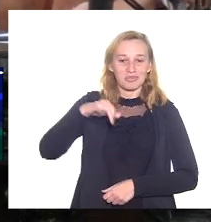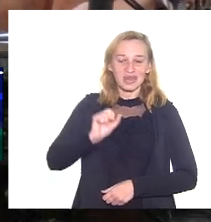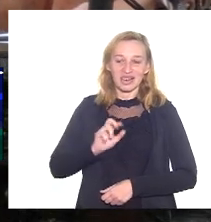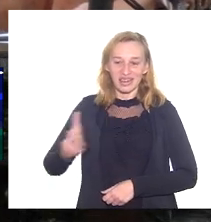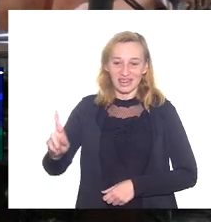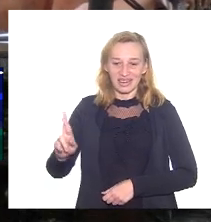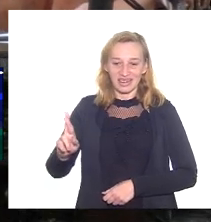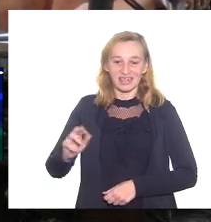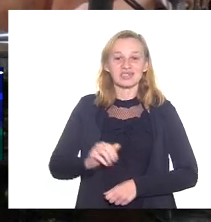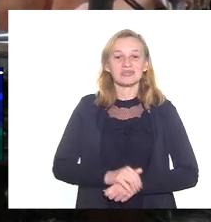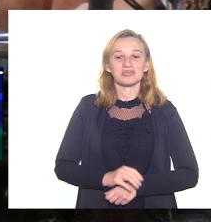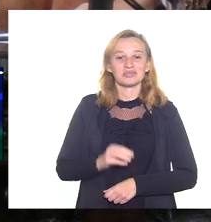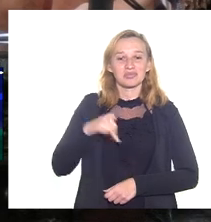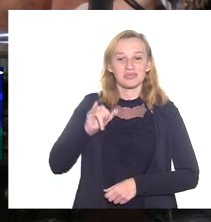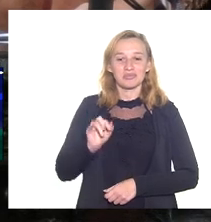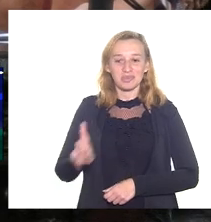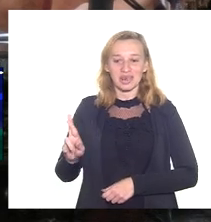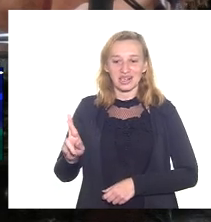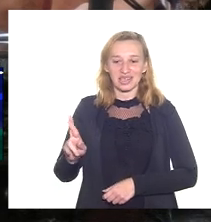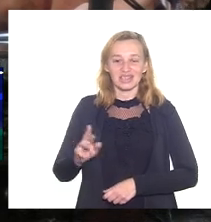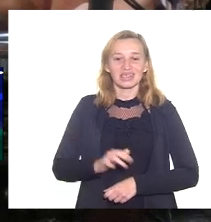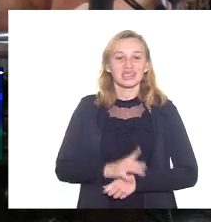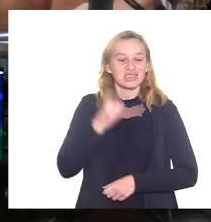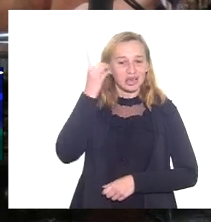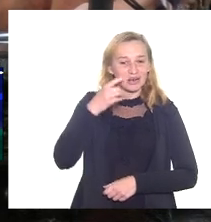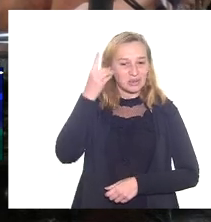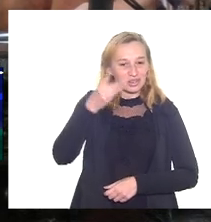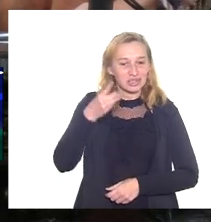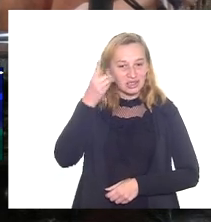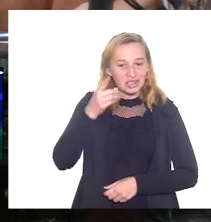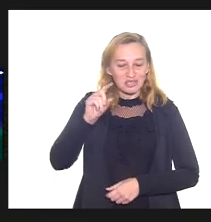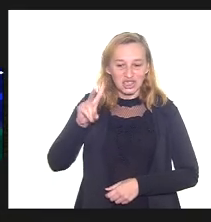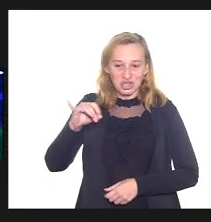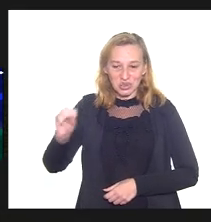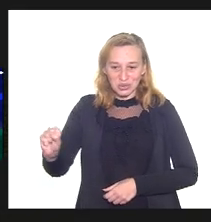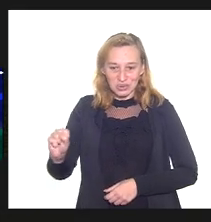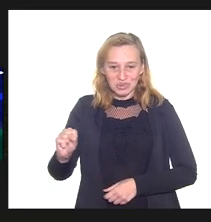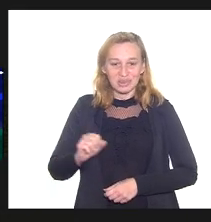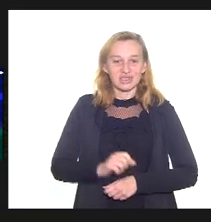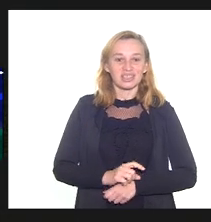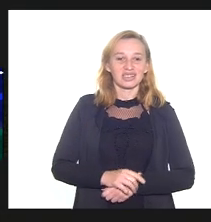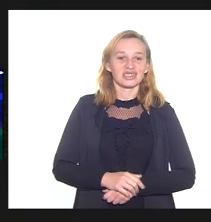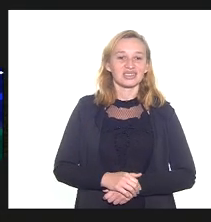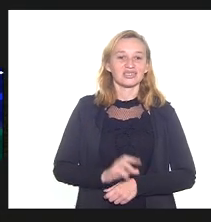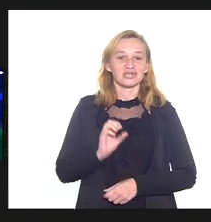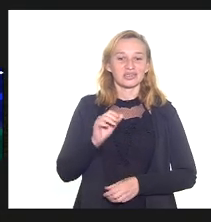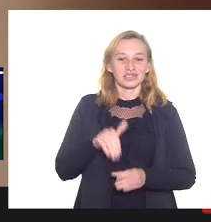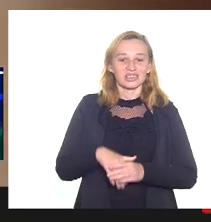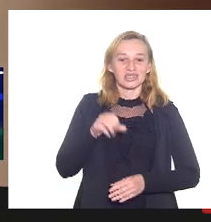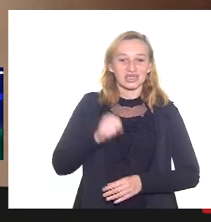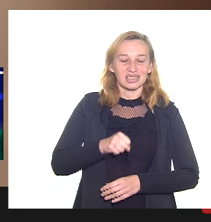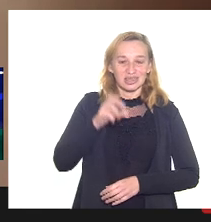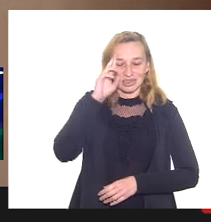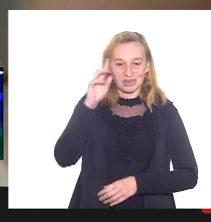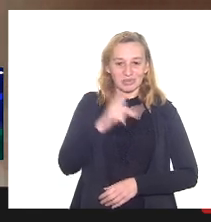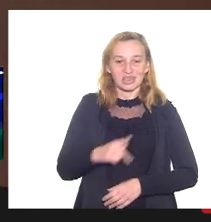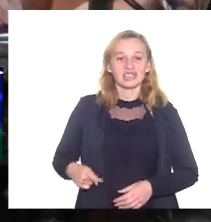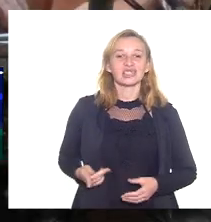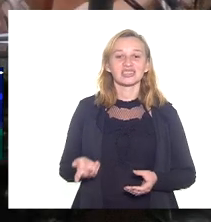Miller. Deputado Marcos Miller. Deputado Marcos Vinícius. Votou sim, presidente. Sim no